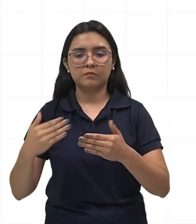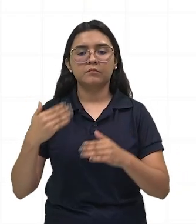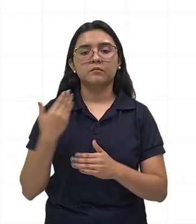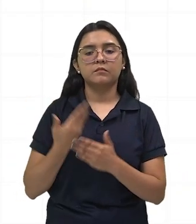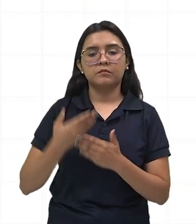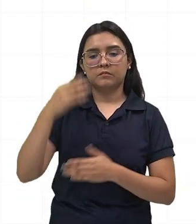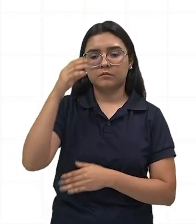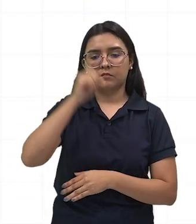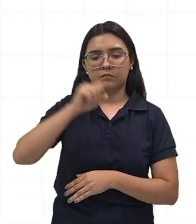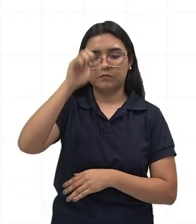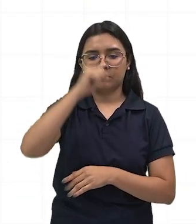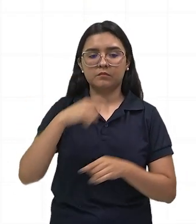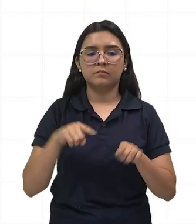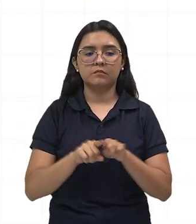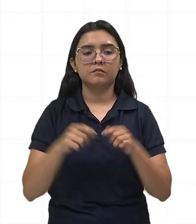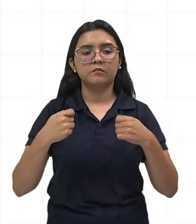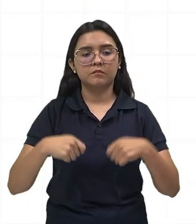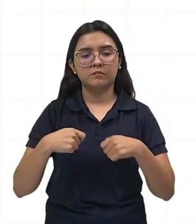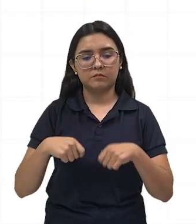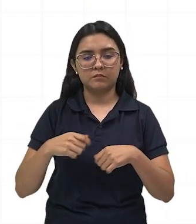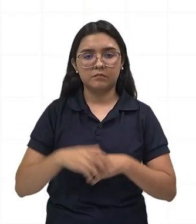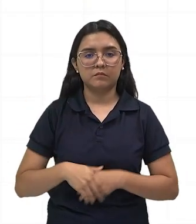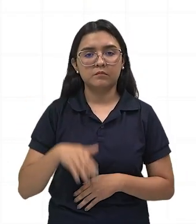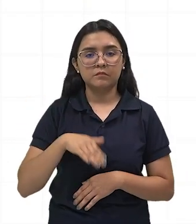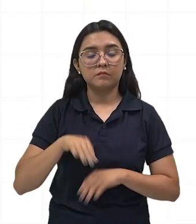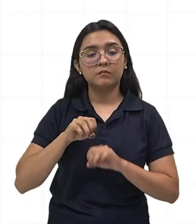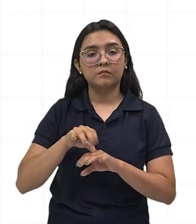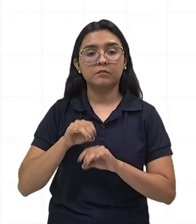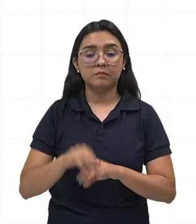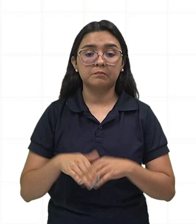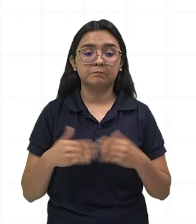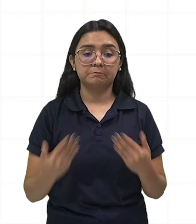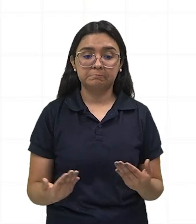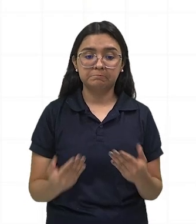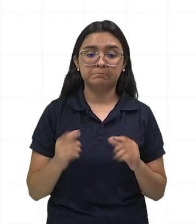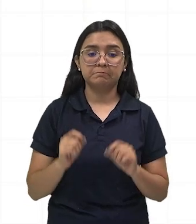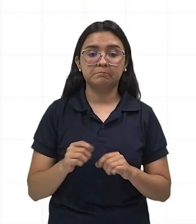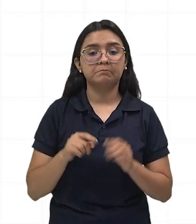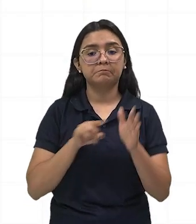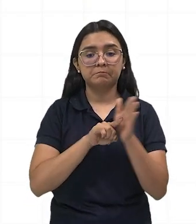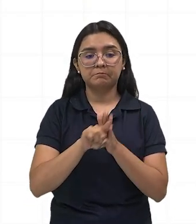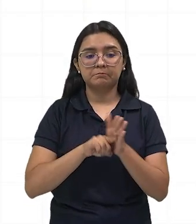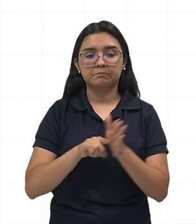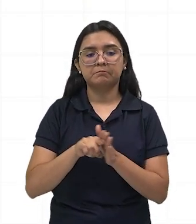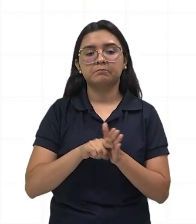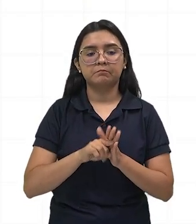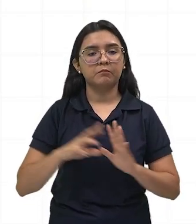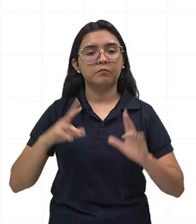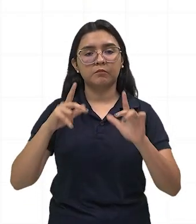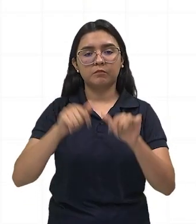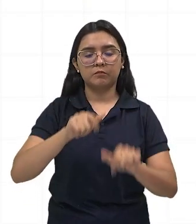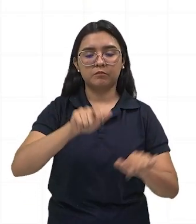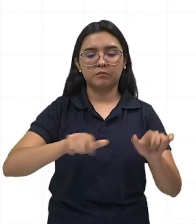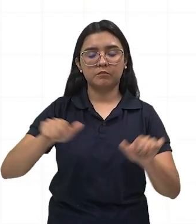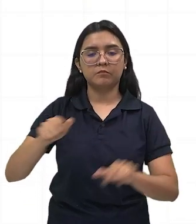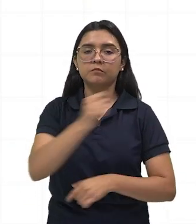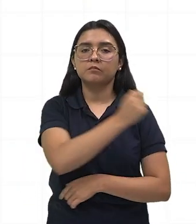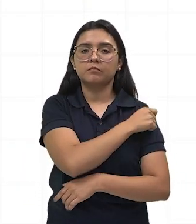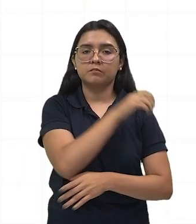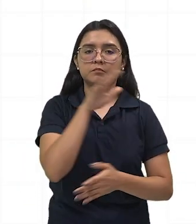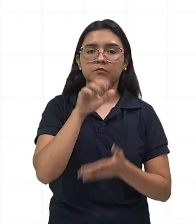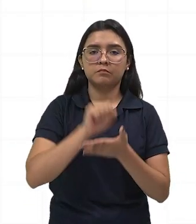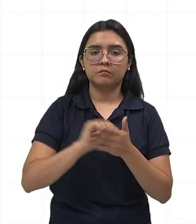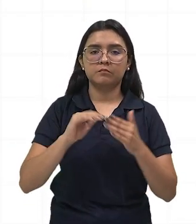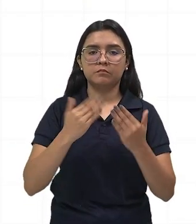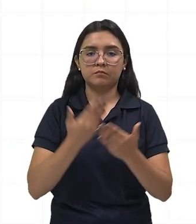e necessidades educacionais. Nesse caso, a pesquisa abrange todos os alunos matriculados nas